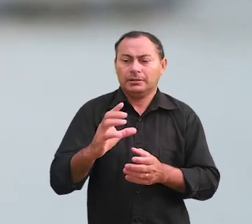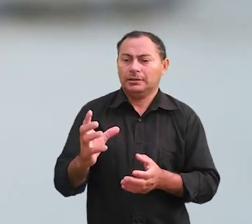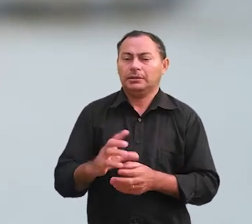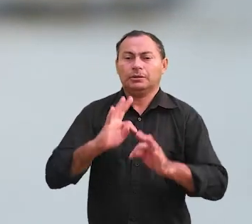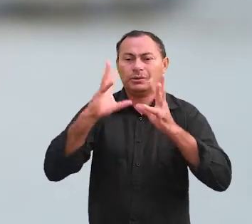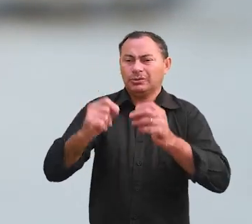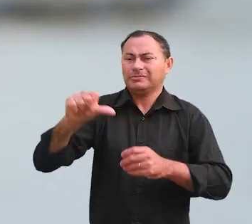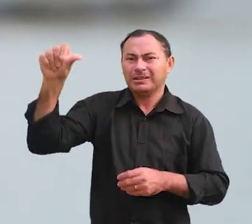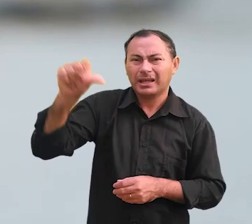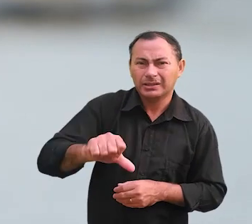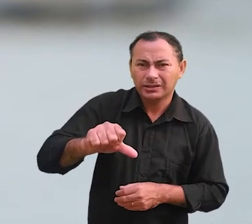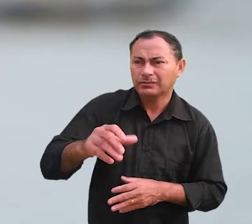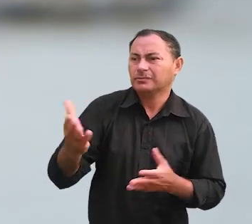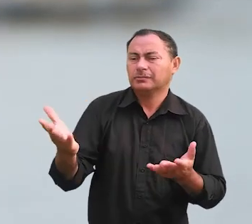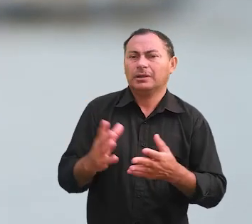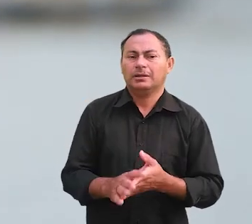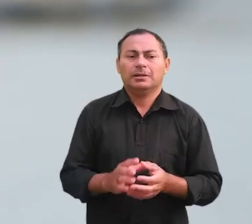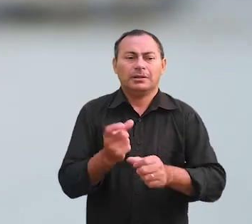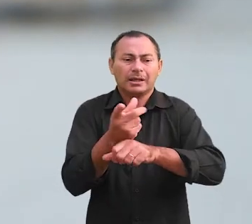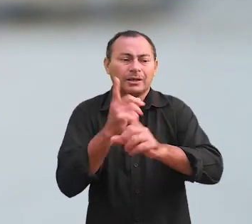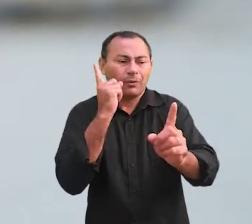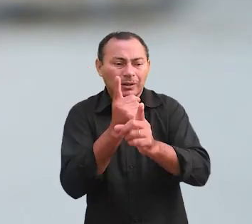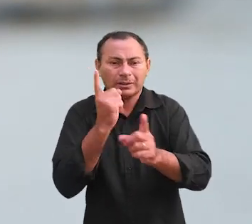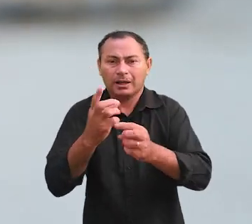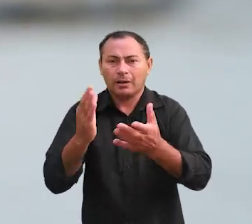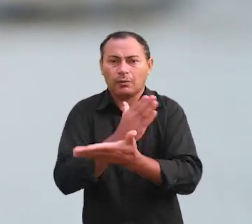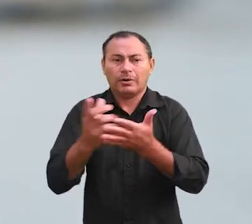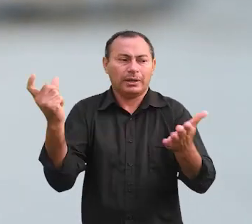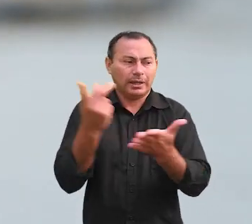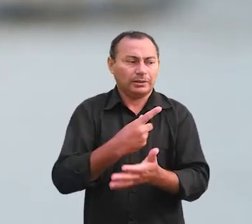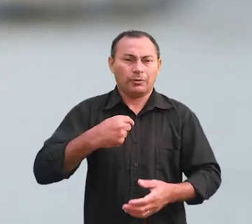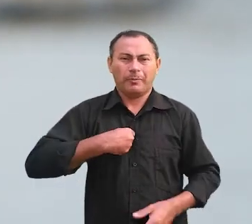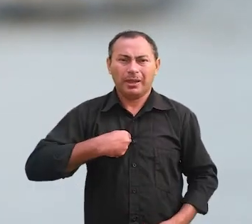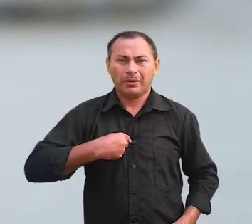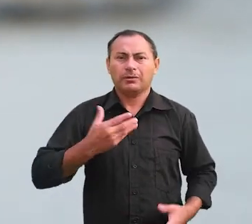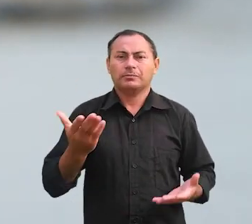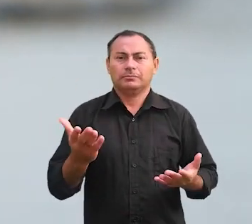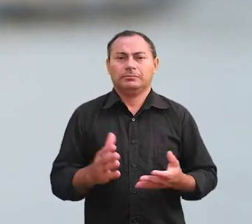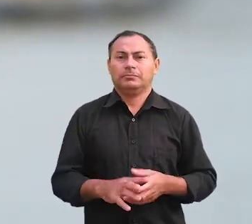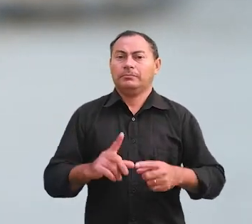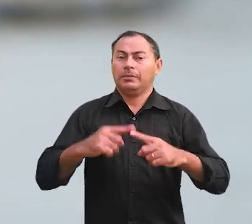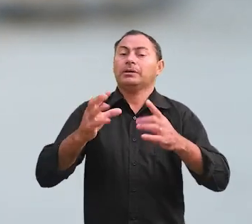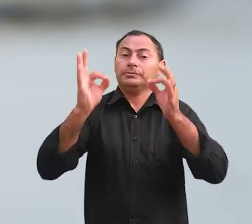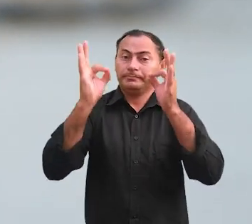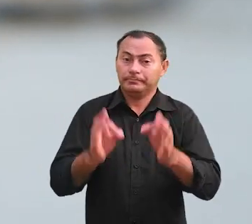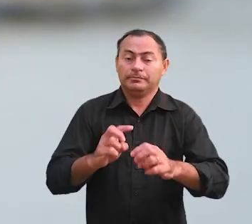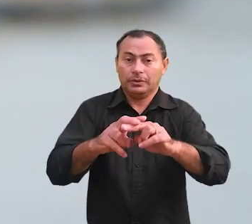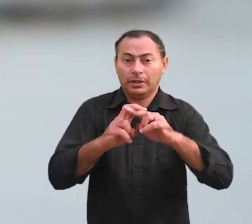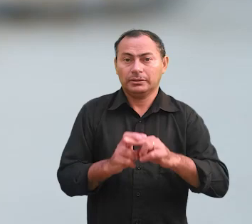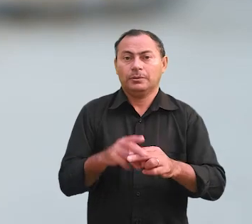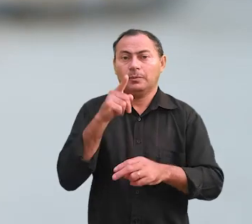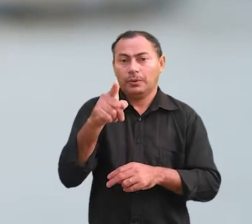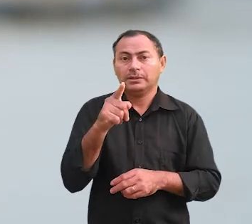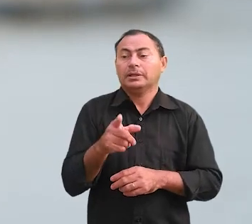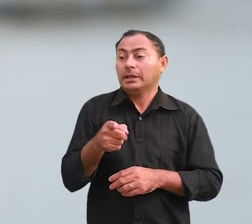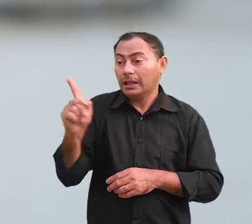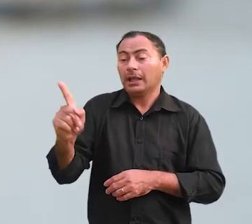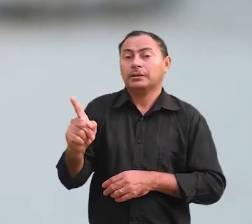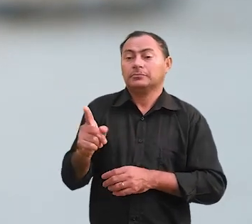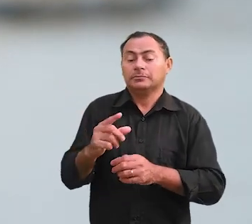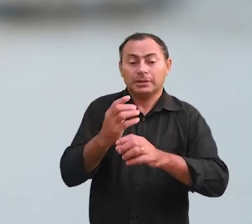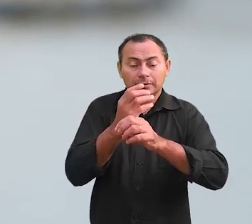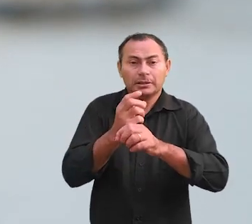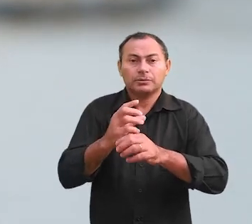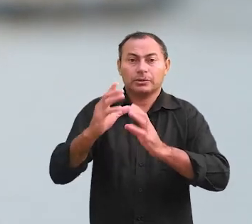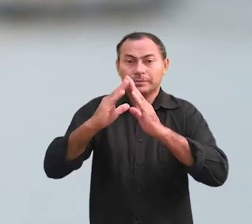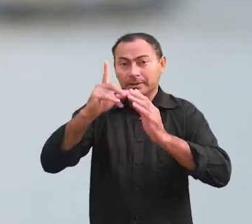vocês são todos estão negativos ficam só achando que tem alguma coisa errada comigo mas é justamente por causa disso que você